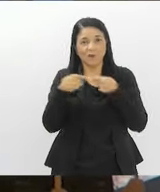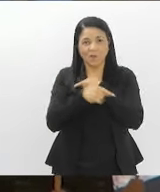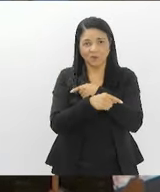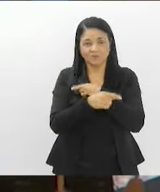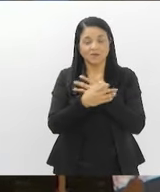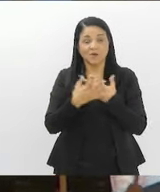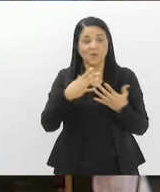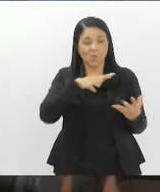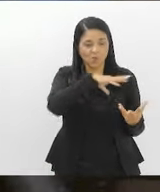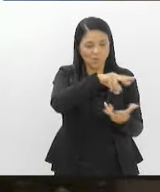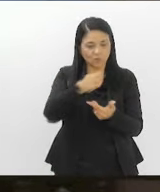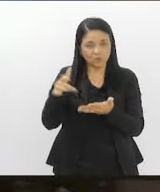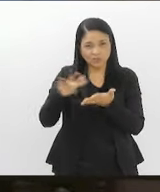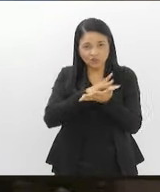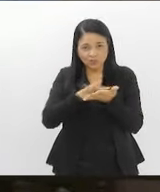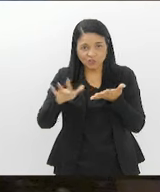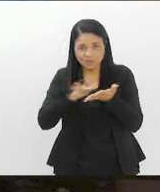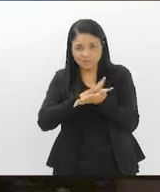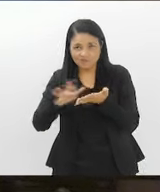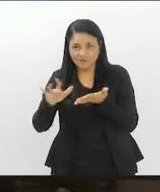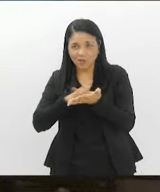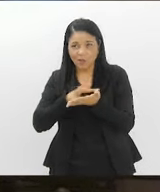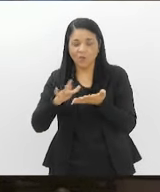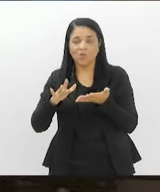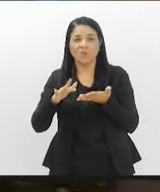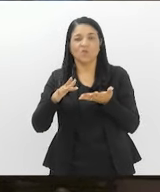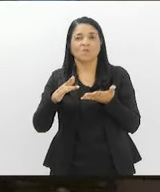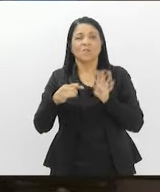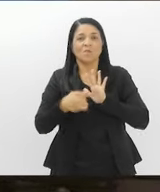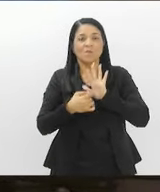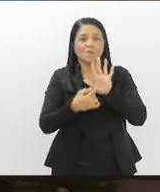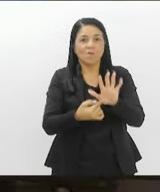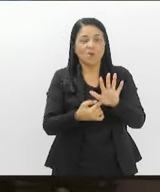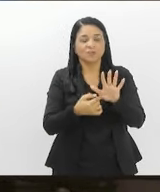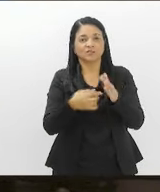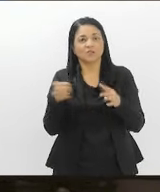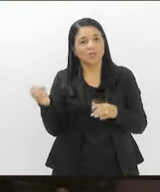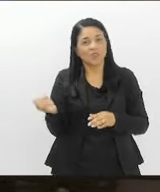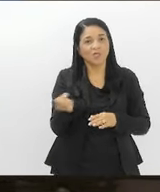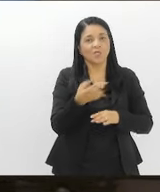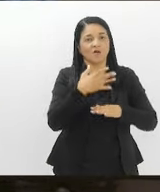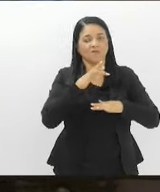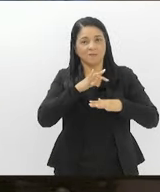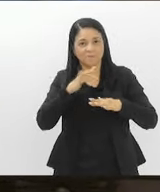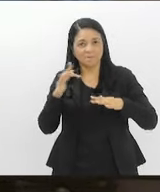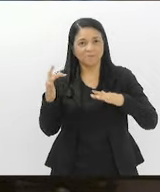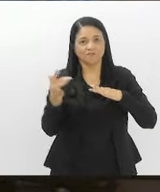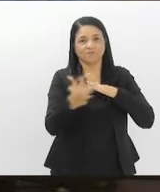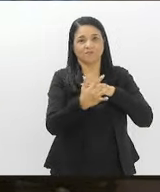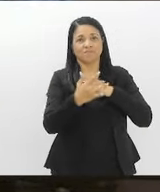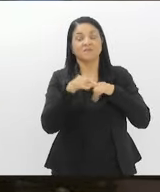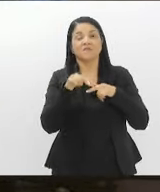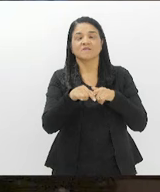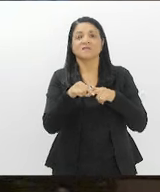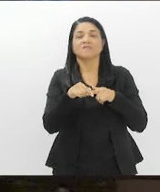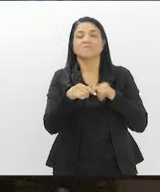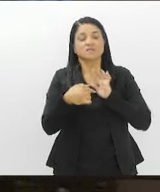digital vem nesse atropelo de trazer a nova mídia, mas o senhor mostra com trabalho,